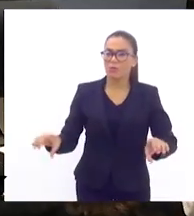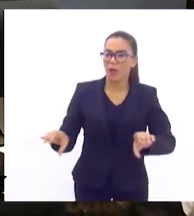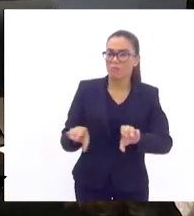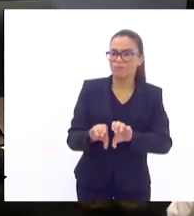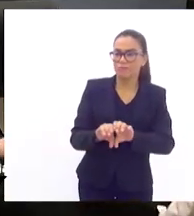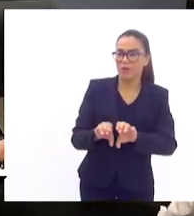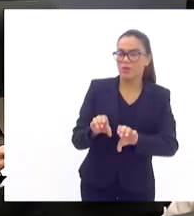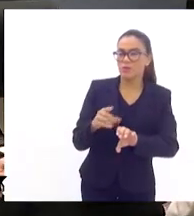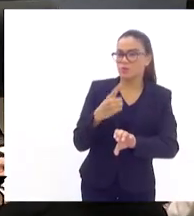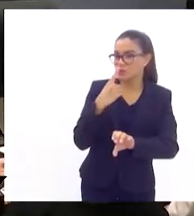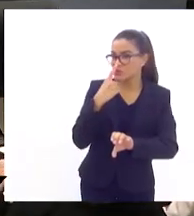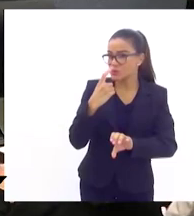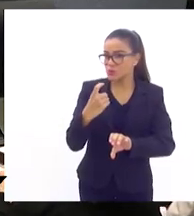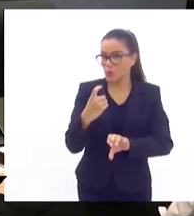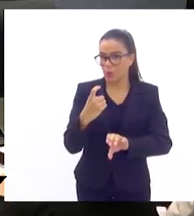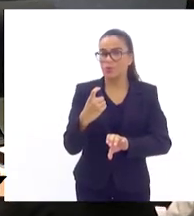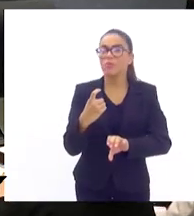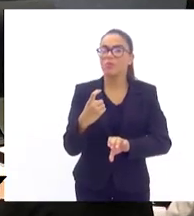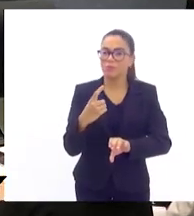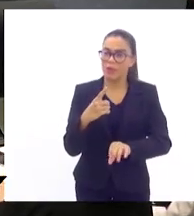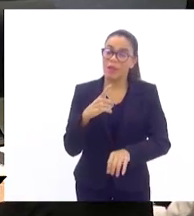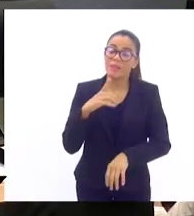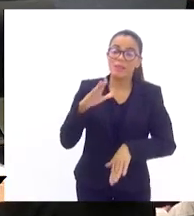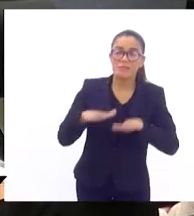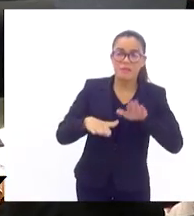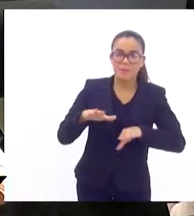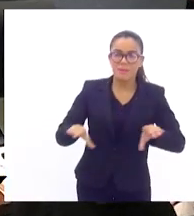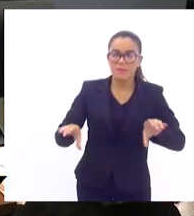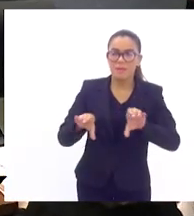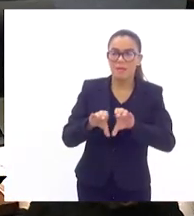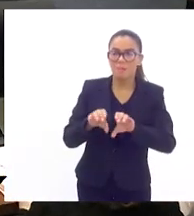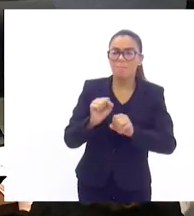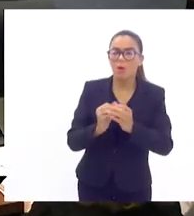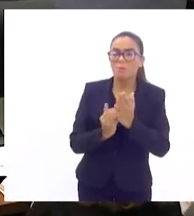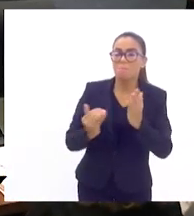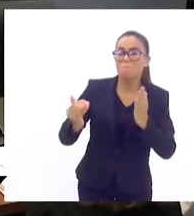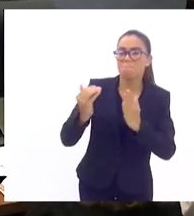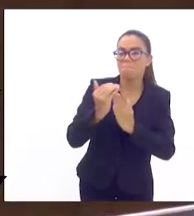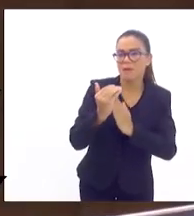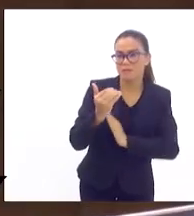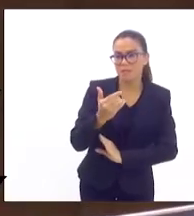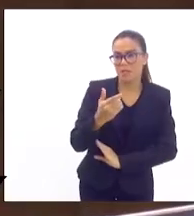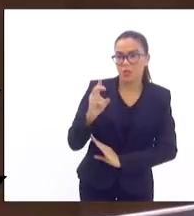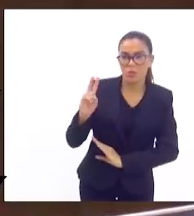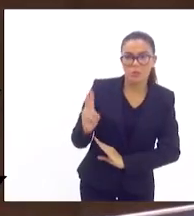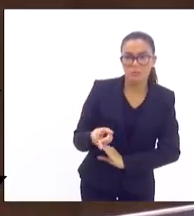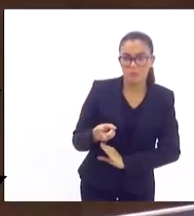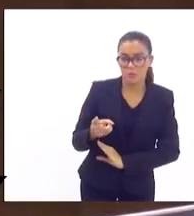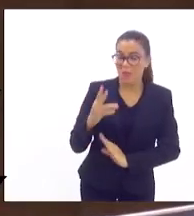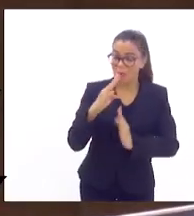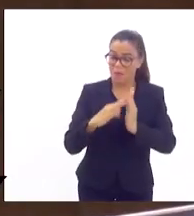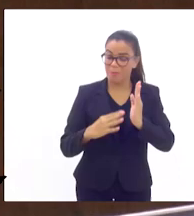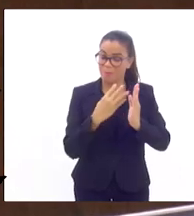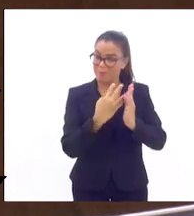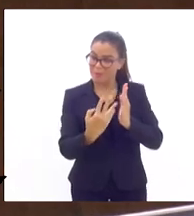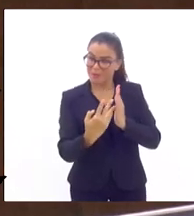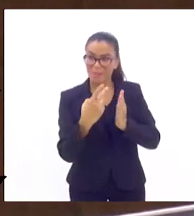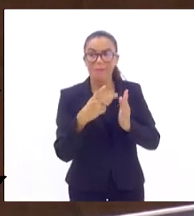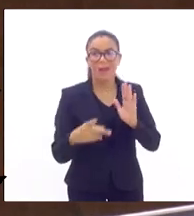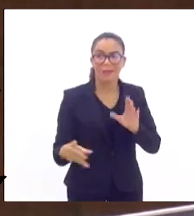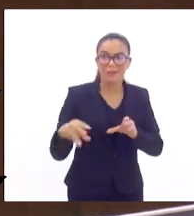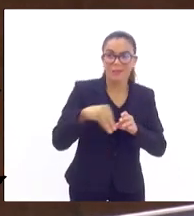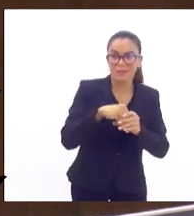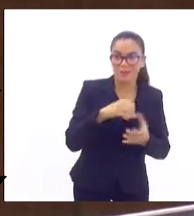de R$1.000 e, dependendo da ligação, ela pode chegar, pode até passar de R$2.000. Mas essa tabela é uma tabela contratual e